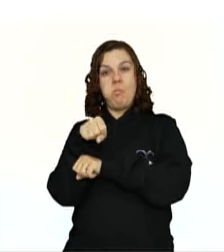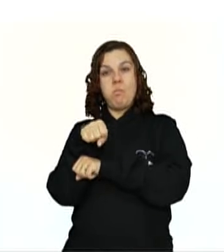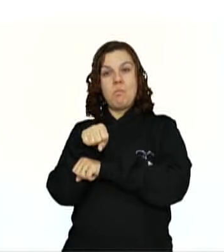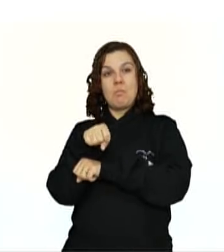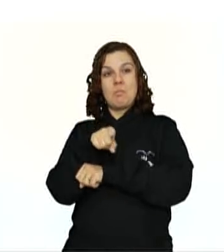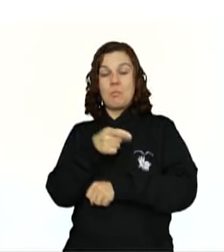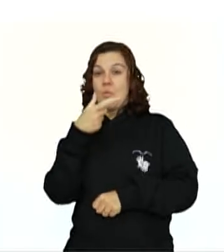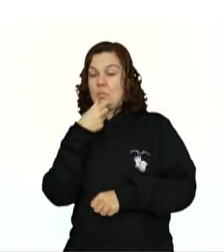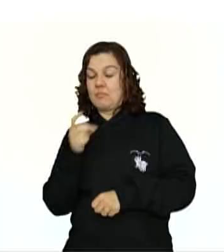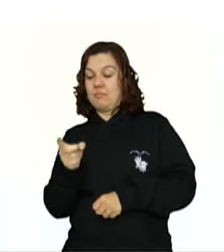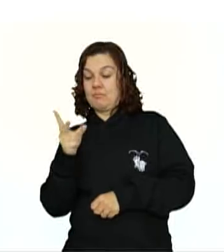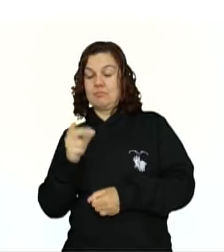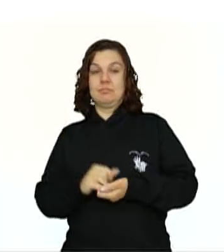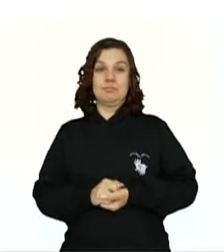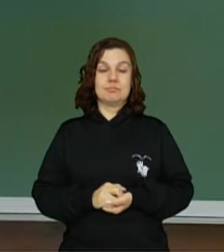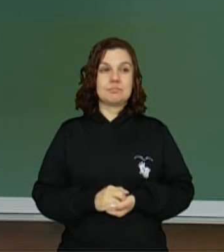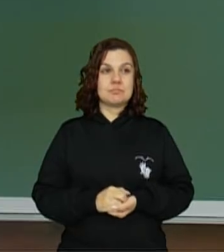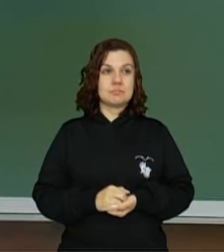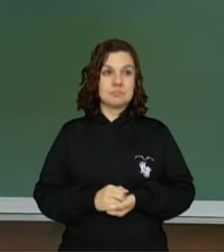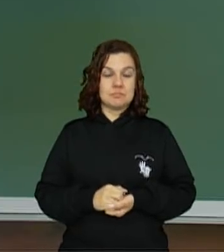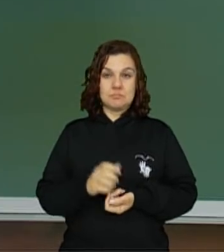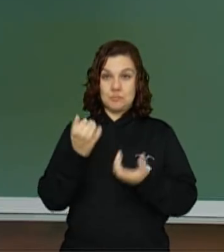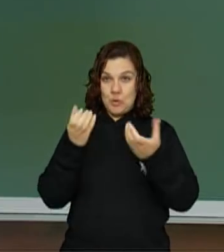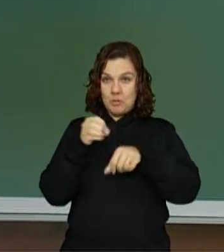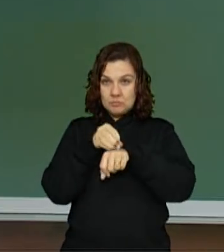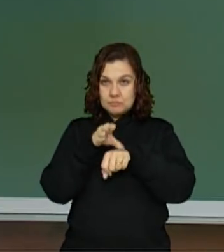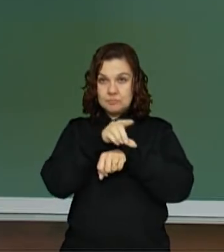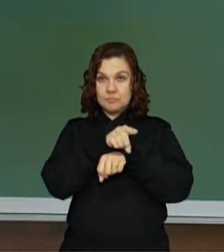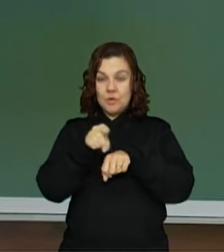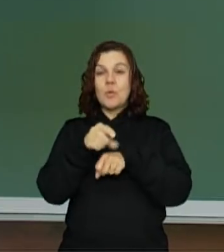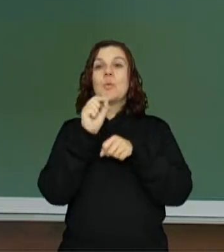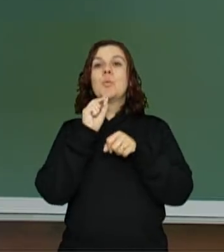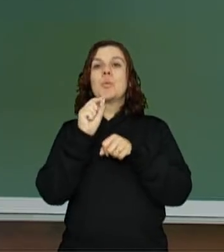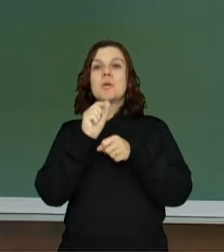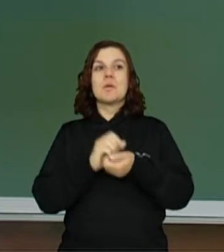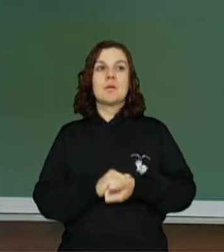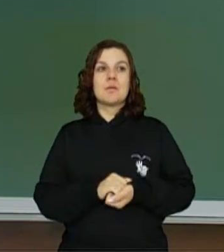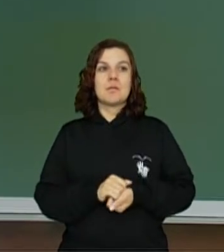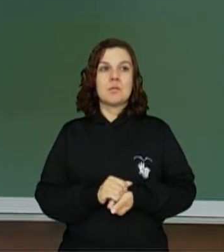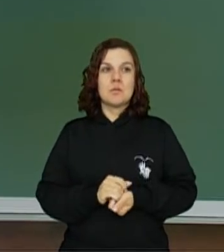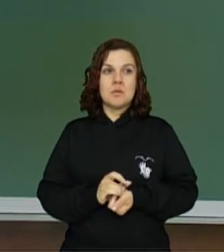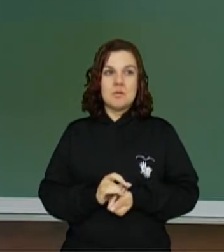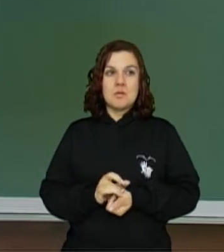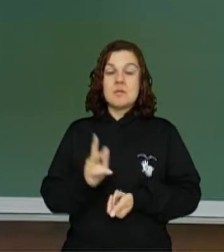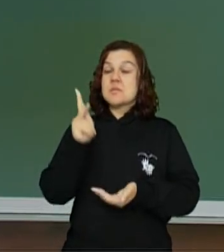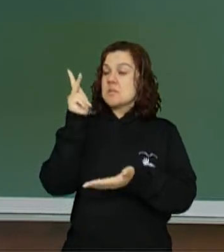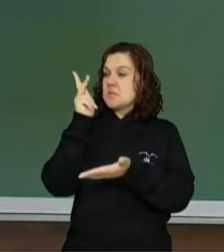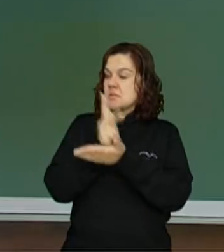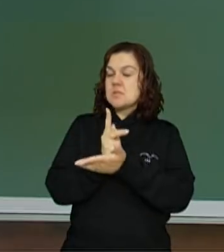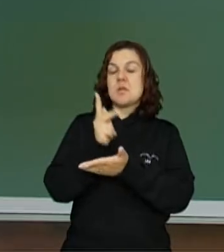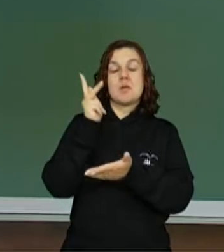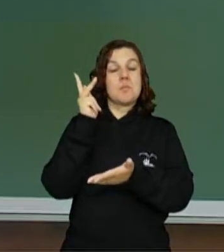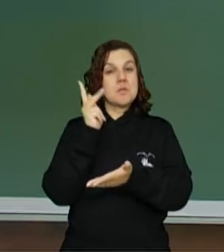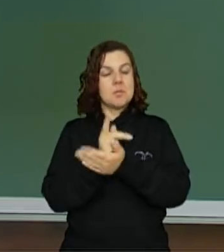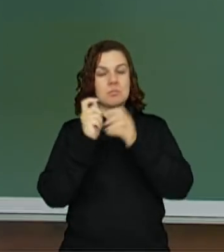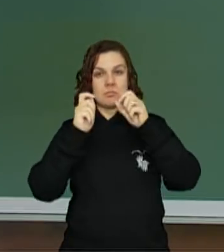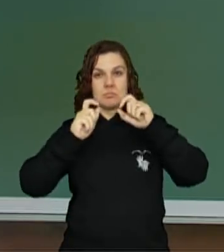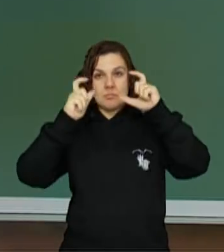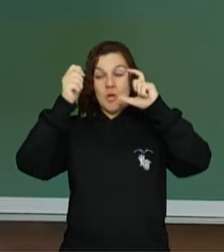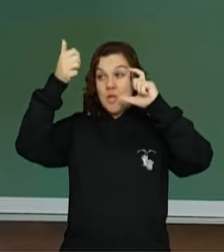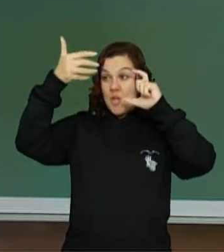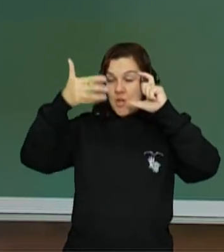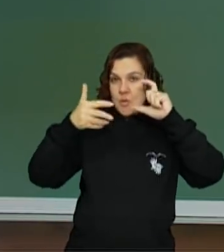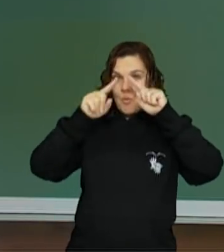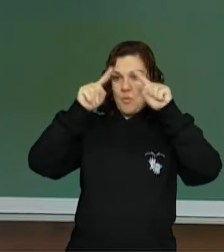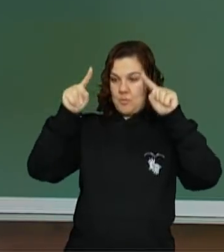pelo vendedor. Eu quero orientar vocês para que vocês façam essa observação como está aqui